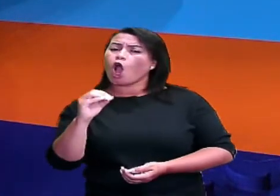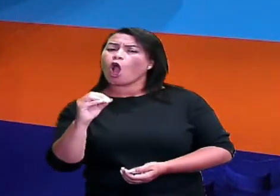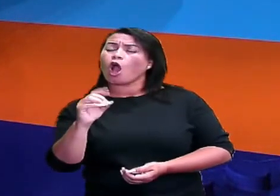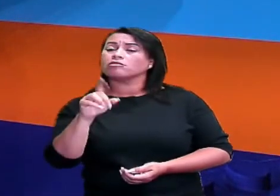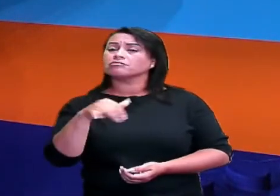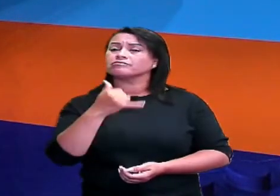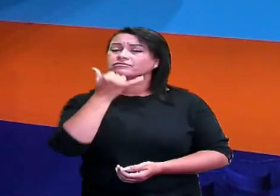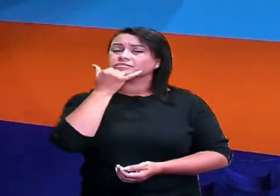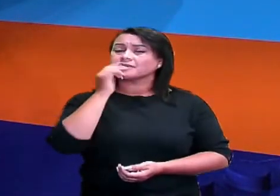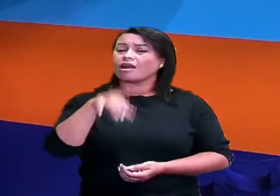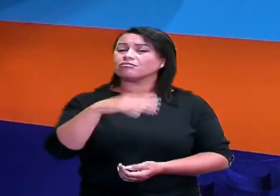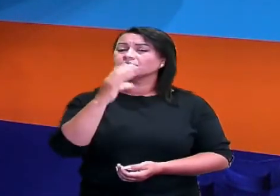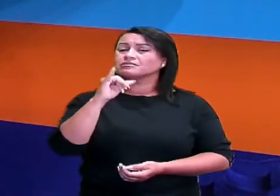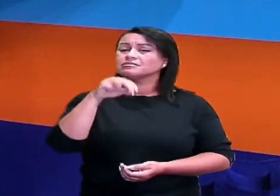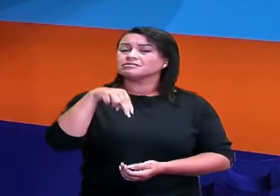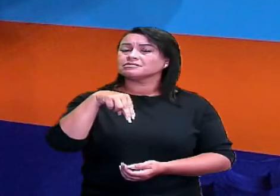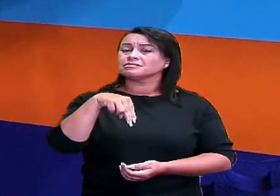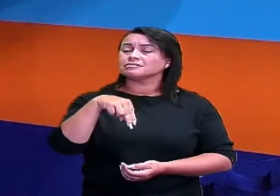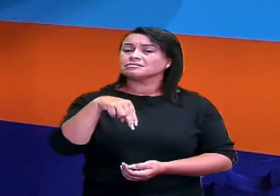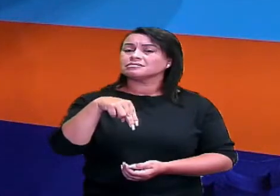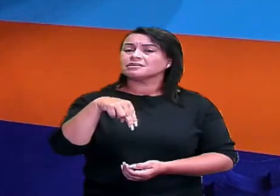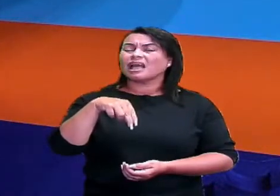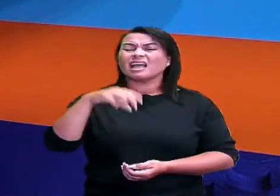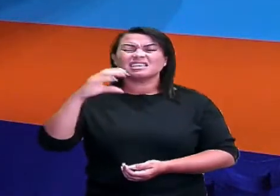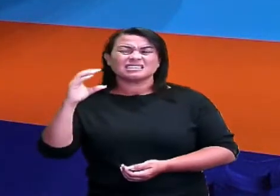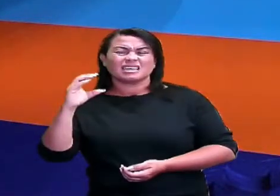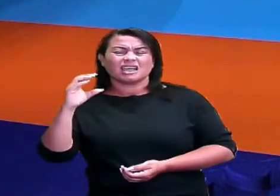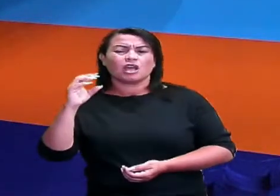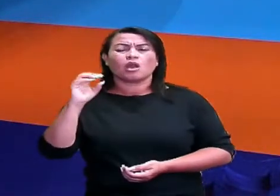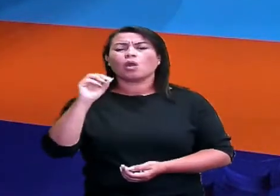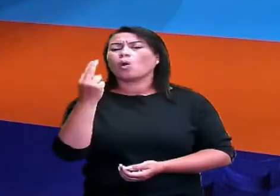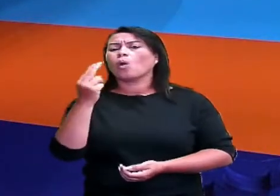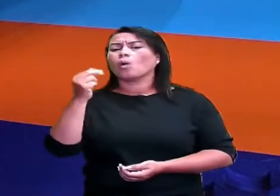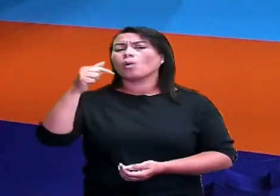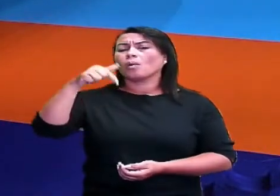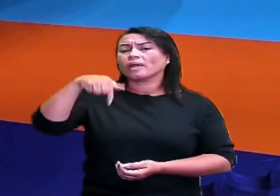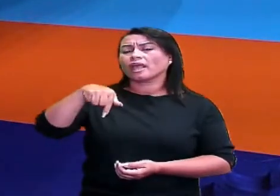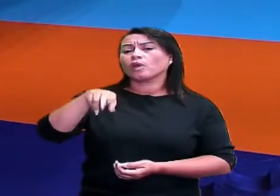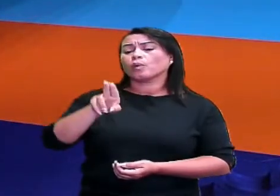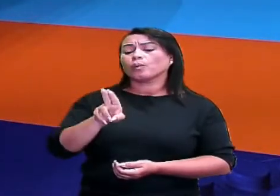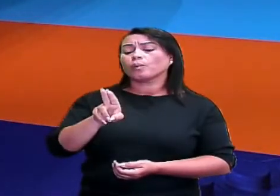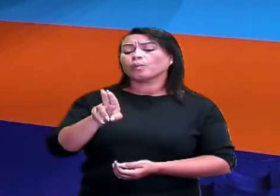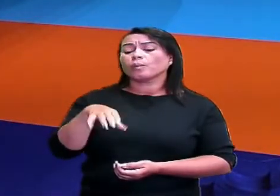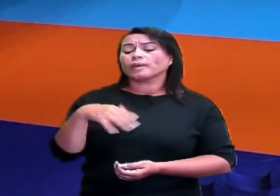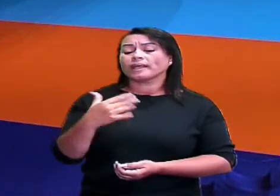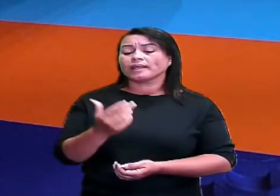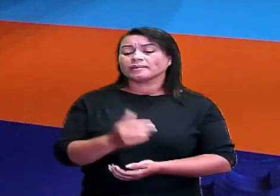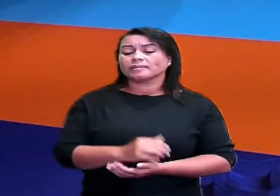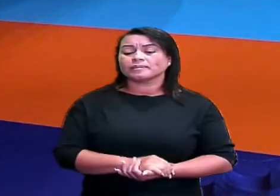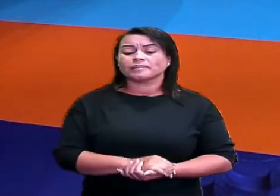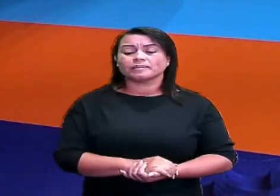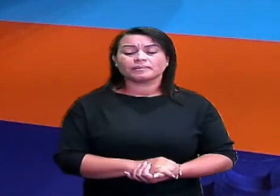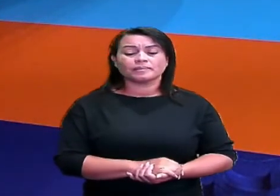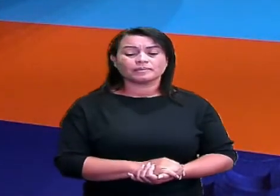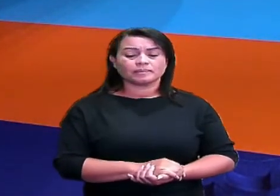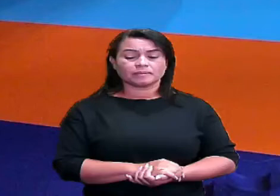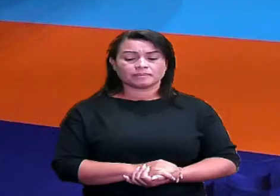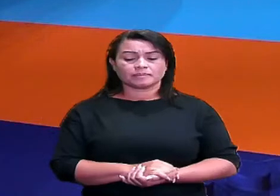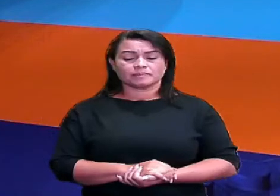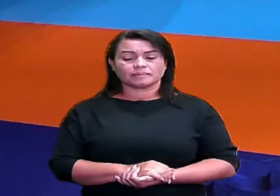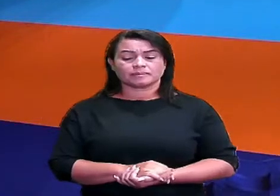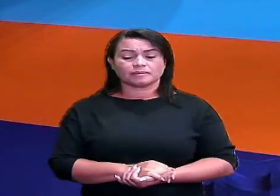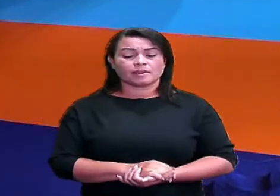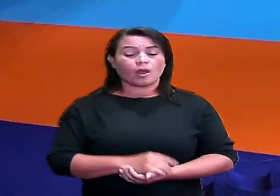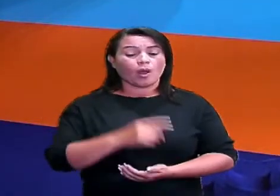C ou será um QU? E aí? Vamos ver?